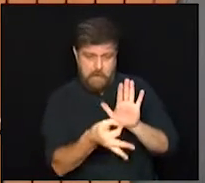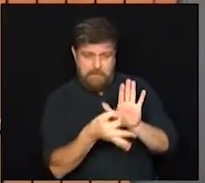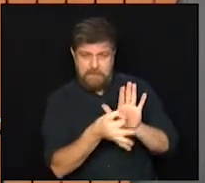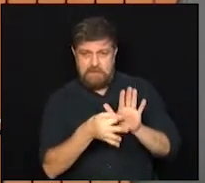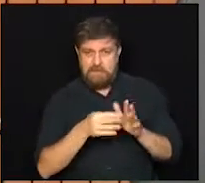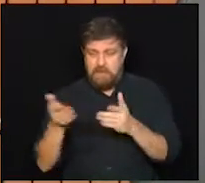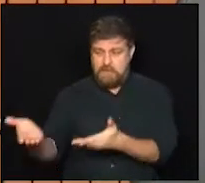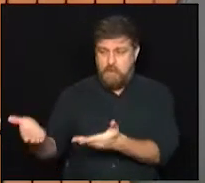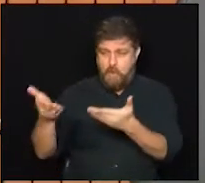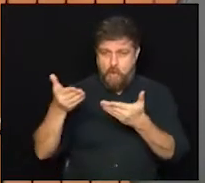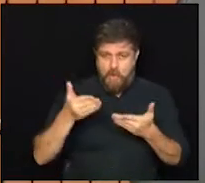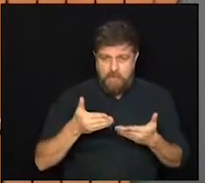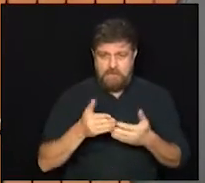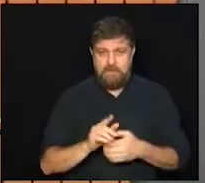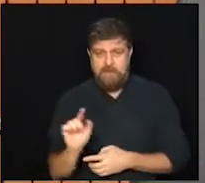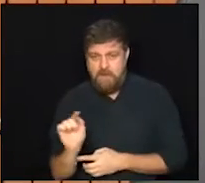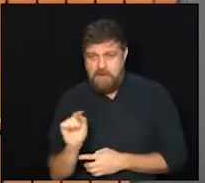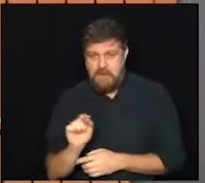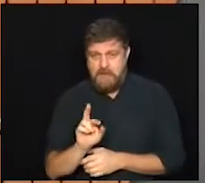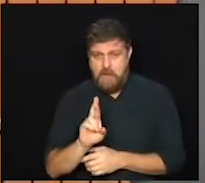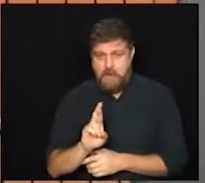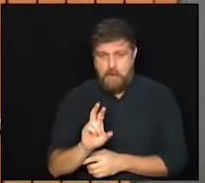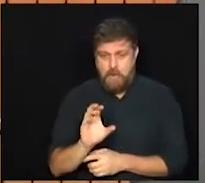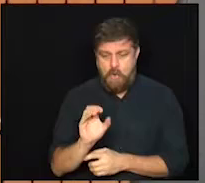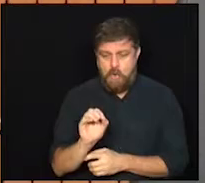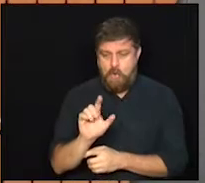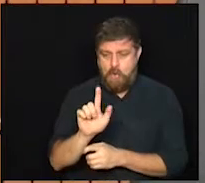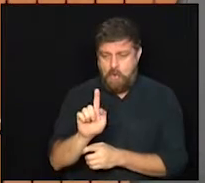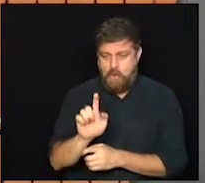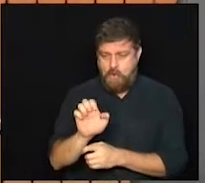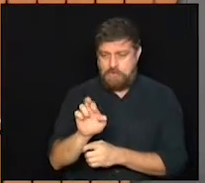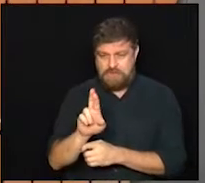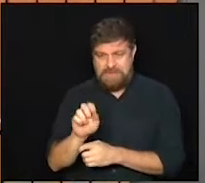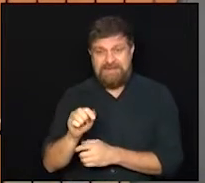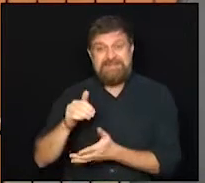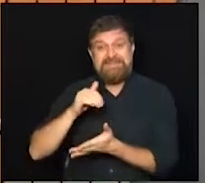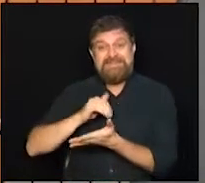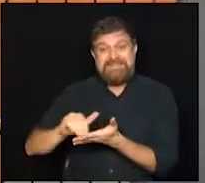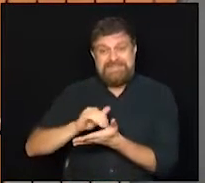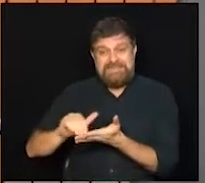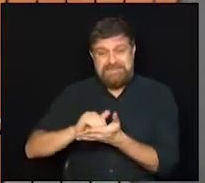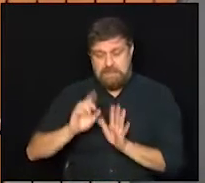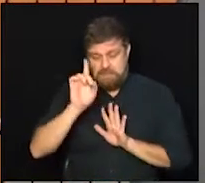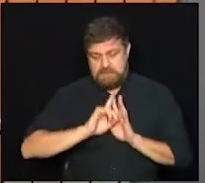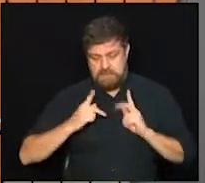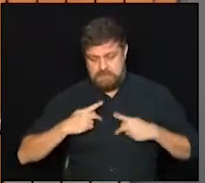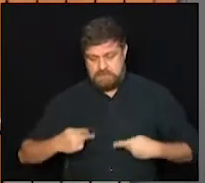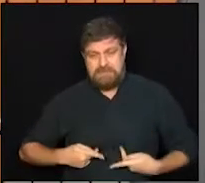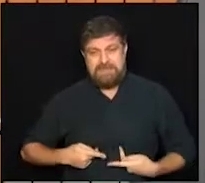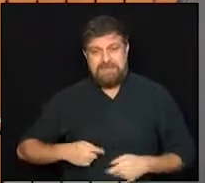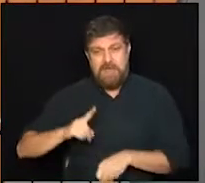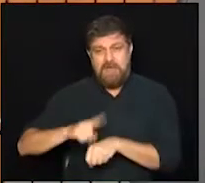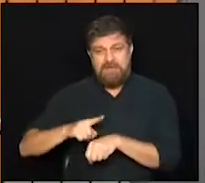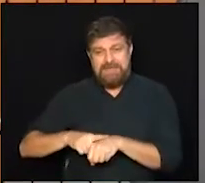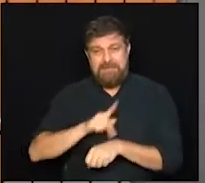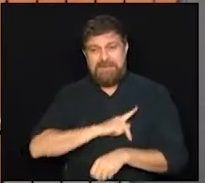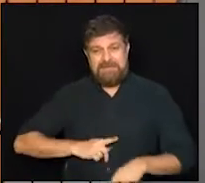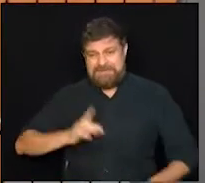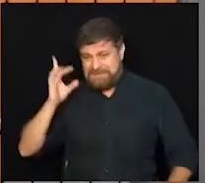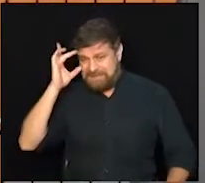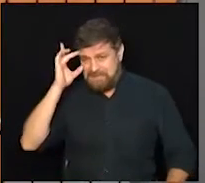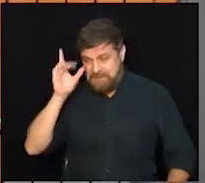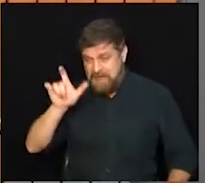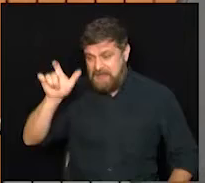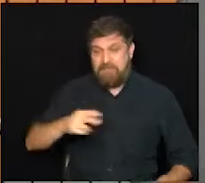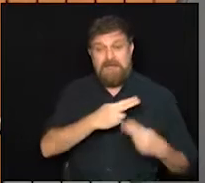nós convidamos Rogério Sotile, que foi secretário de Direitos Humanos do governo da presidenta Dilma Rousseff, que esteve à frente da